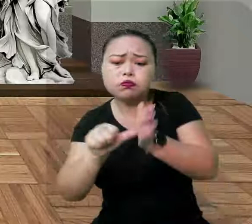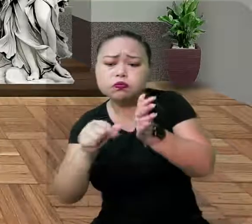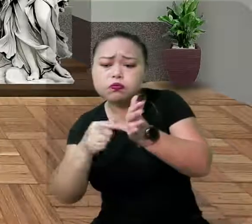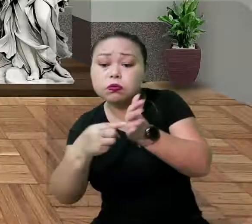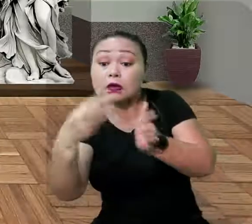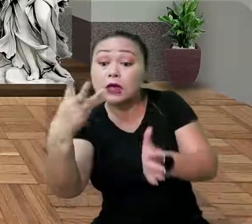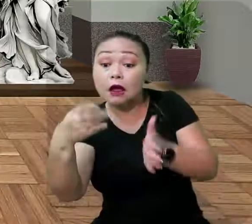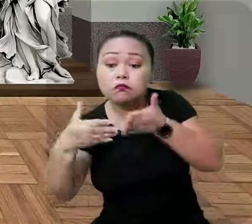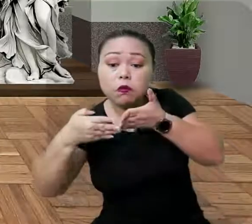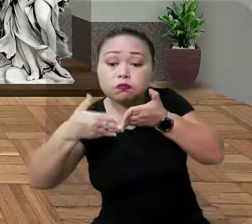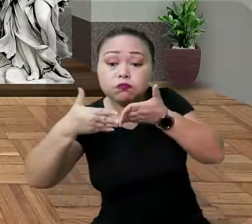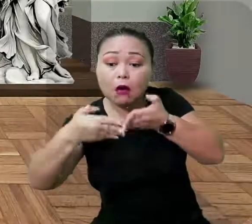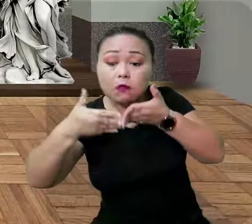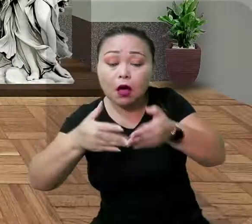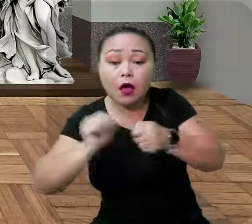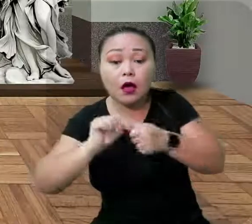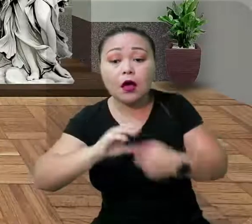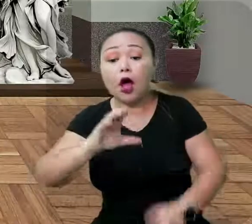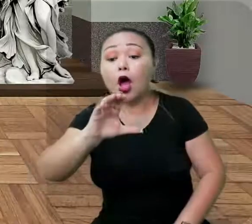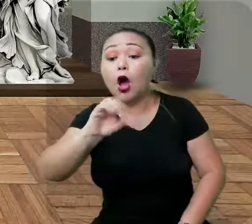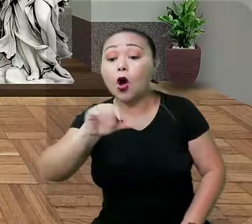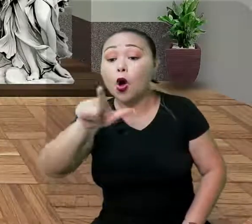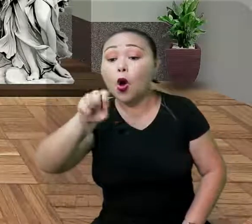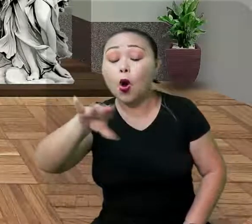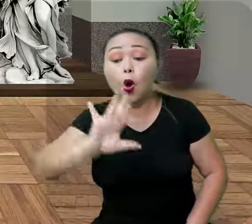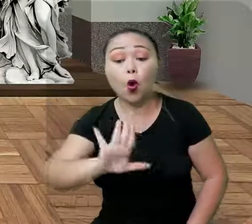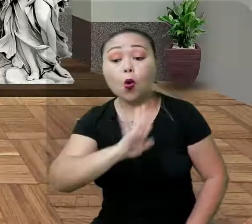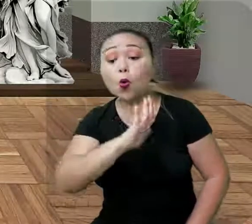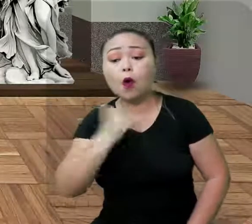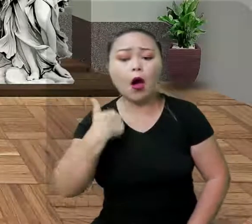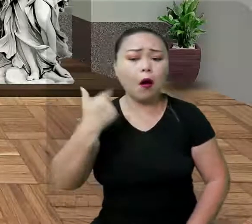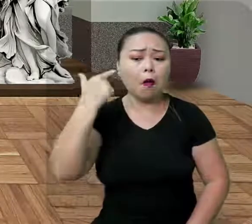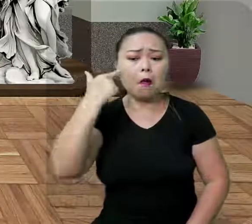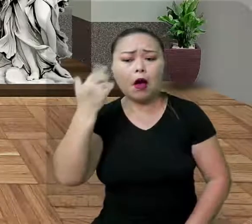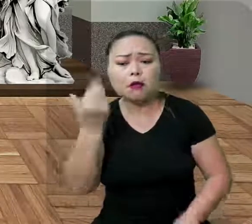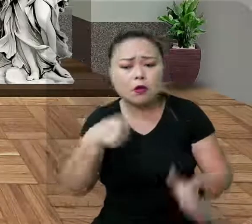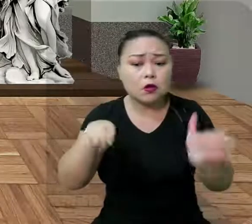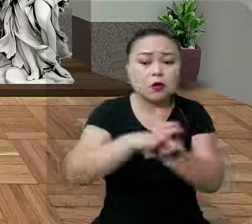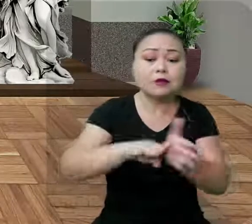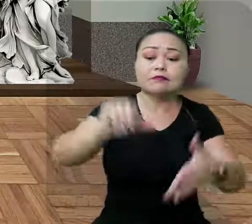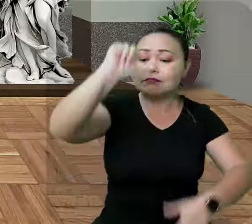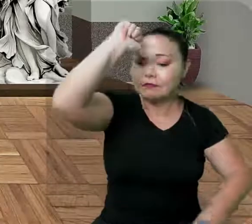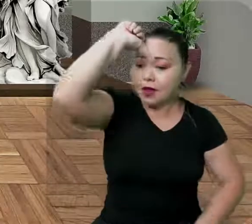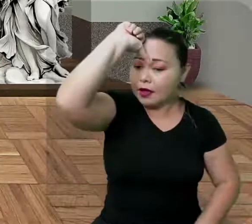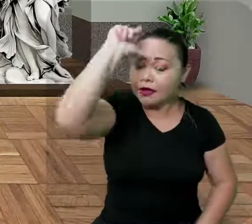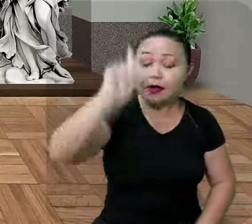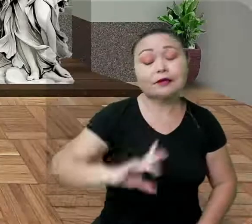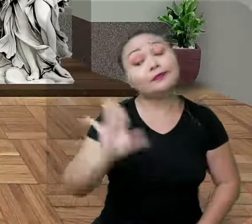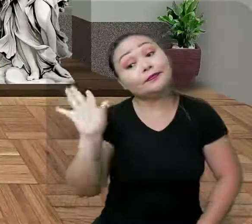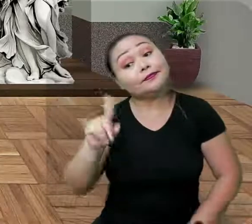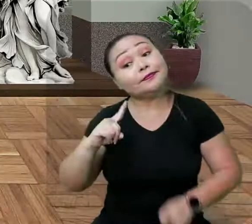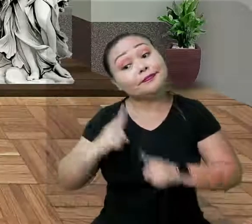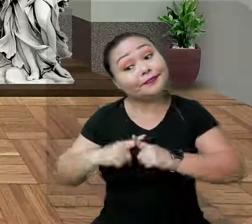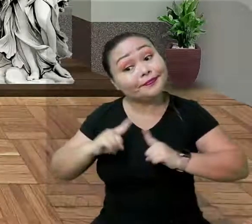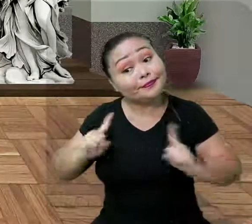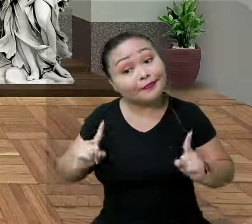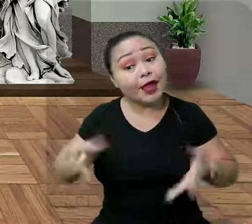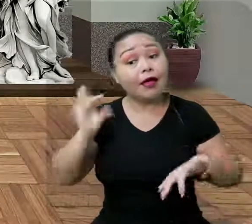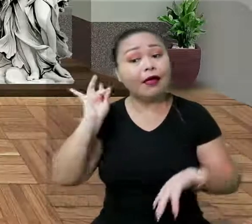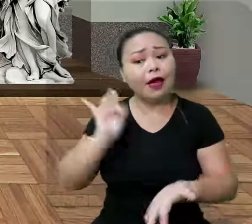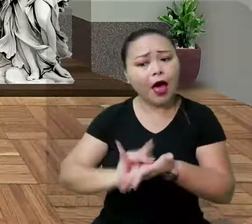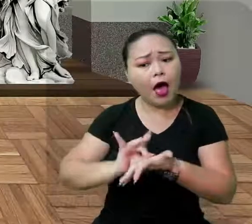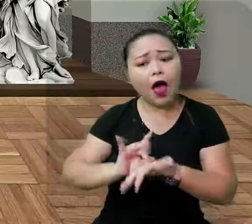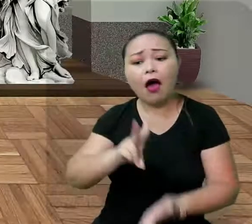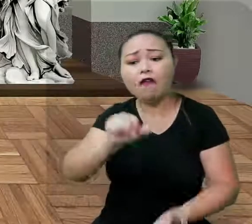viagens pra cá falando morre achando que teria chegado as índias na verdade